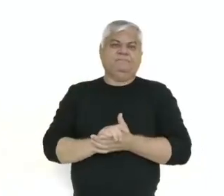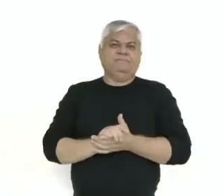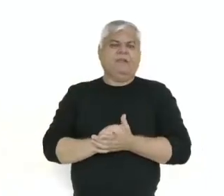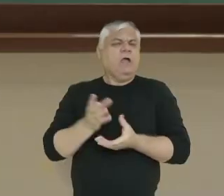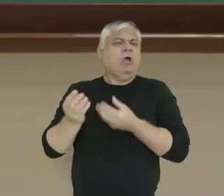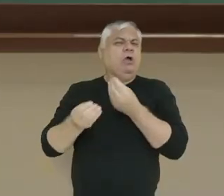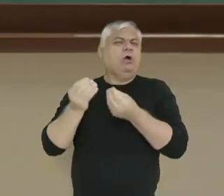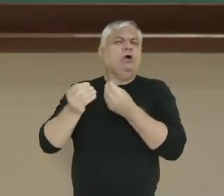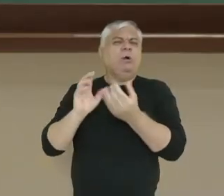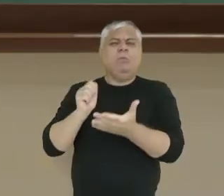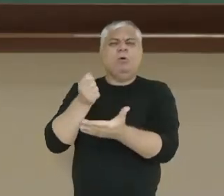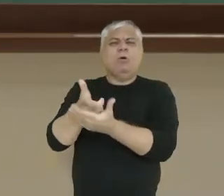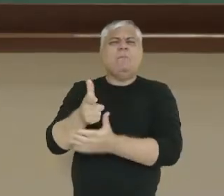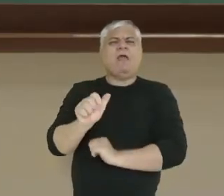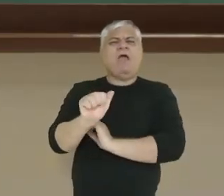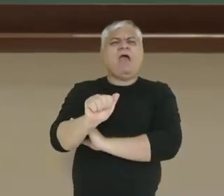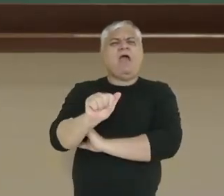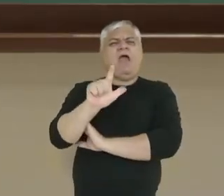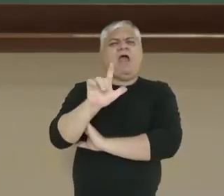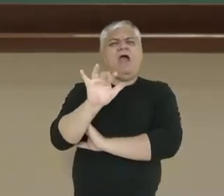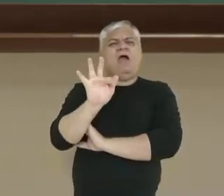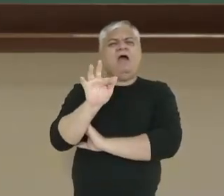a alforria? Vamos ver?